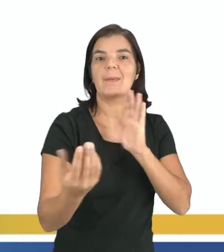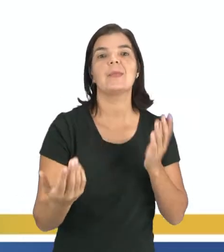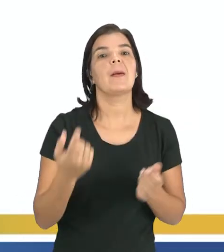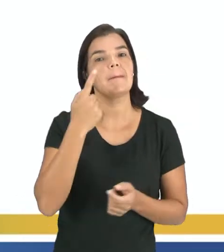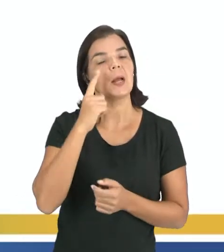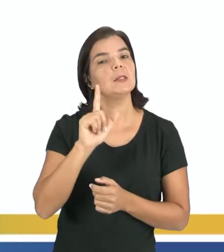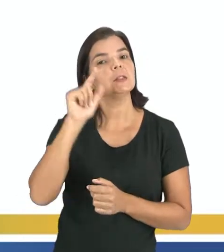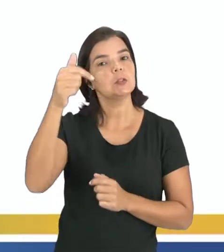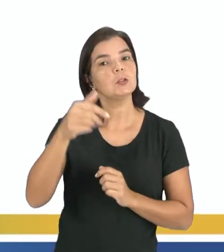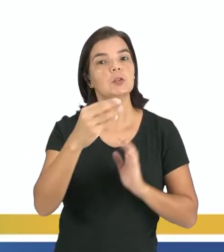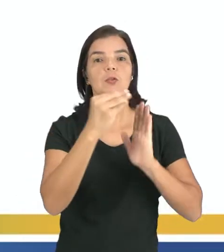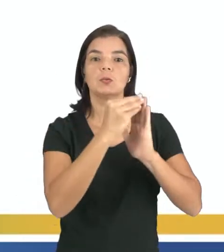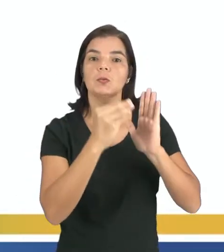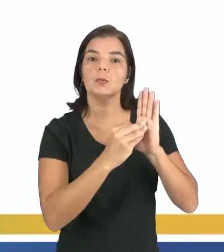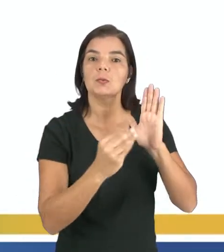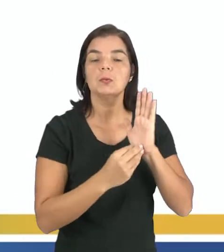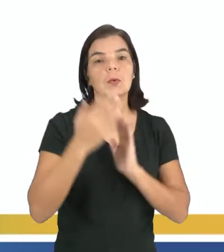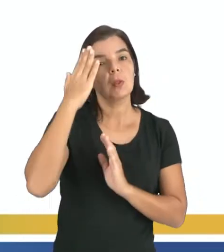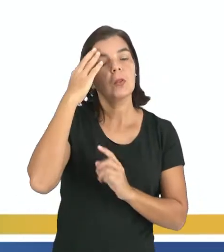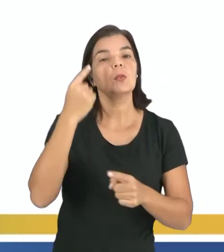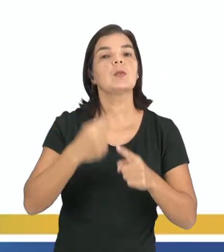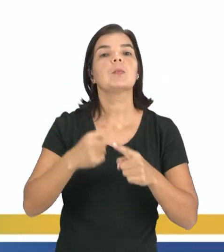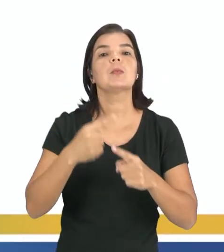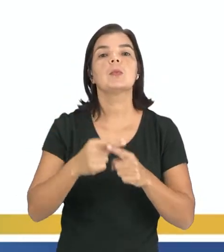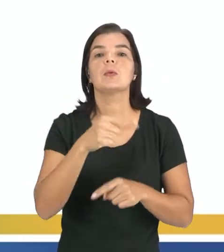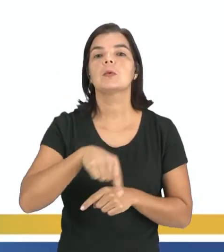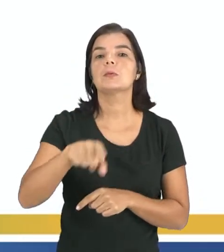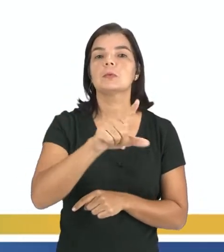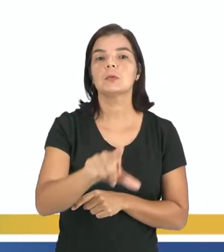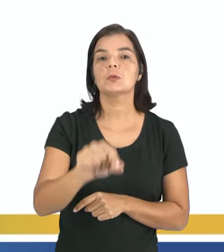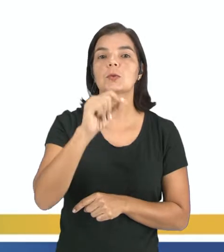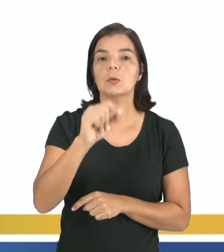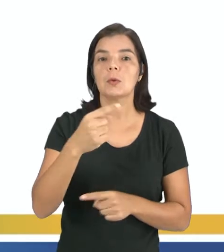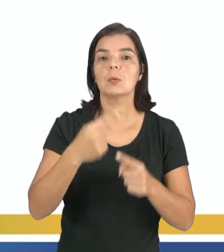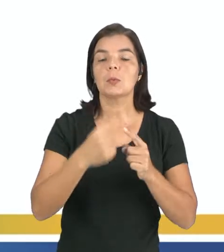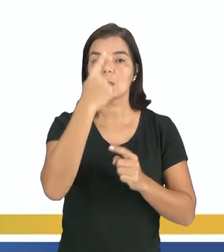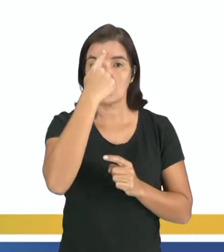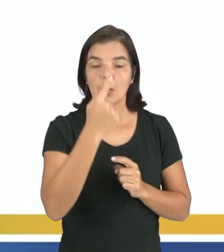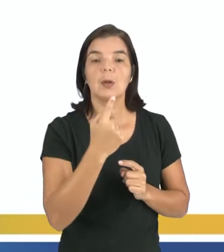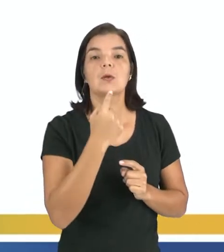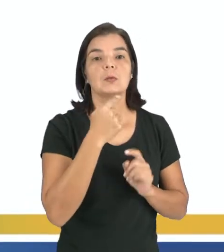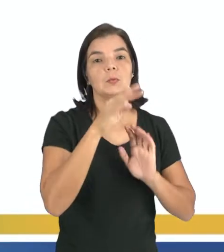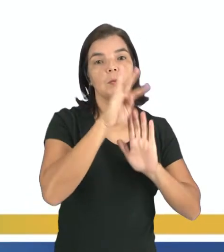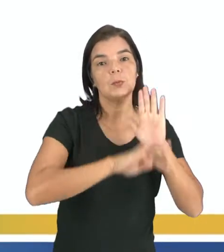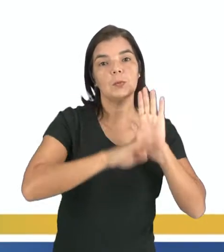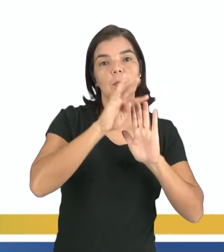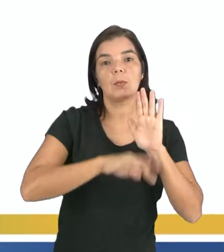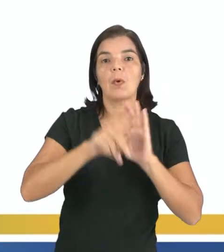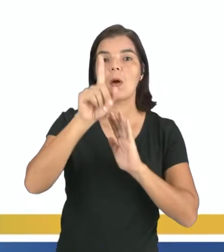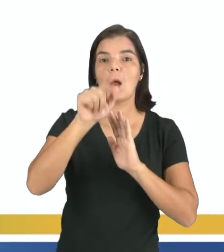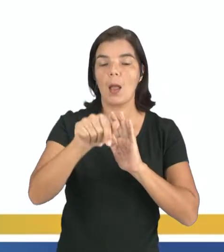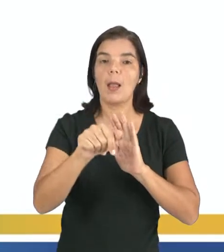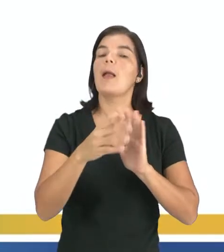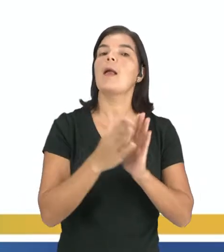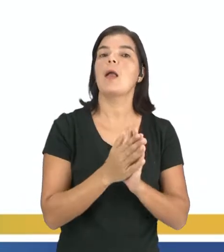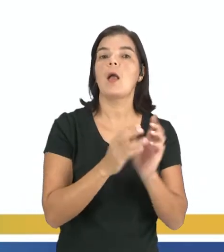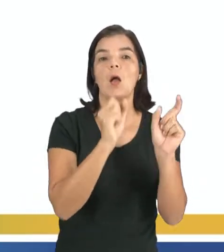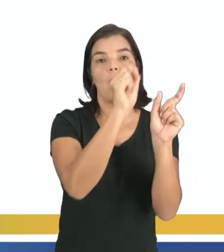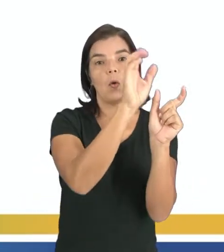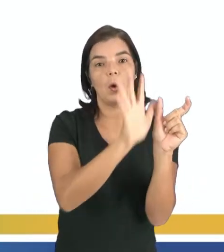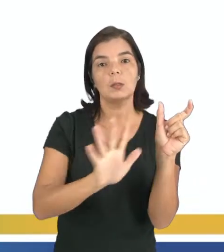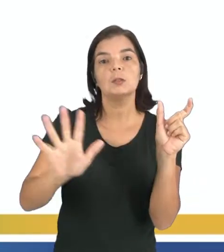de classificar, é preciso entender por que você escolheu que aquela imagem, aquele texto, é uma charge ou um